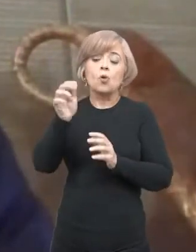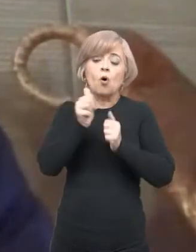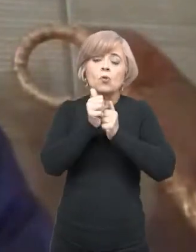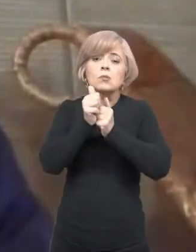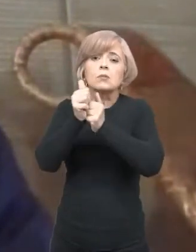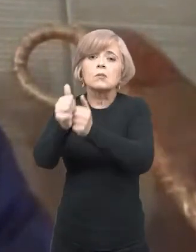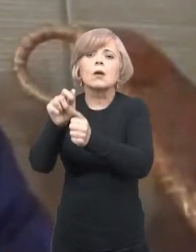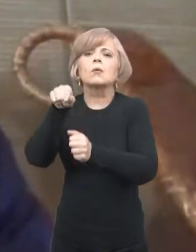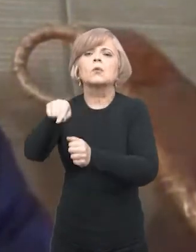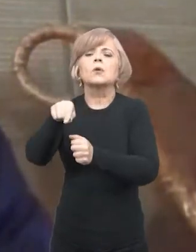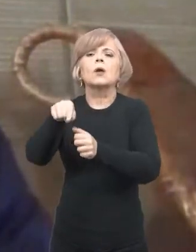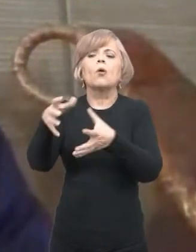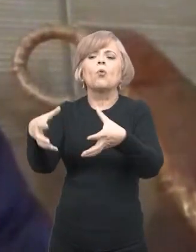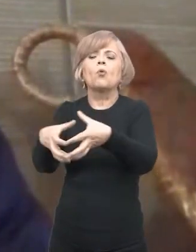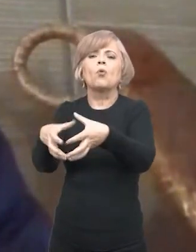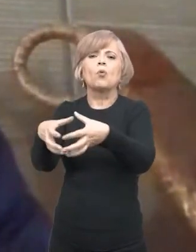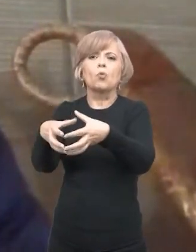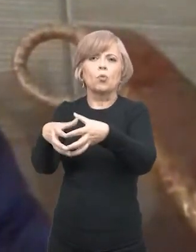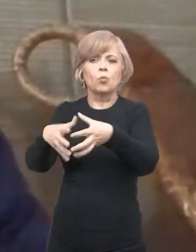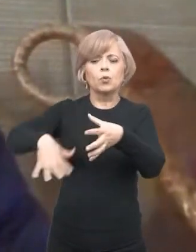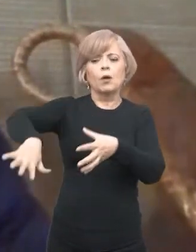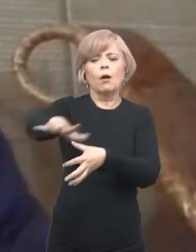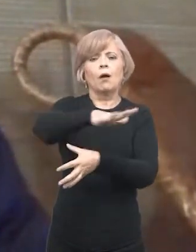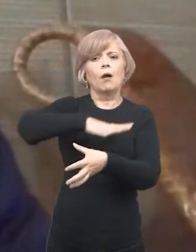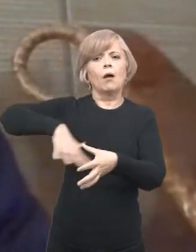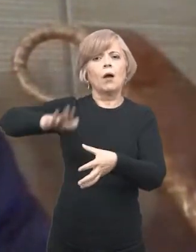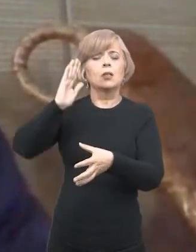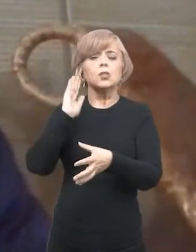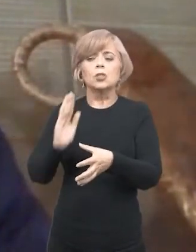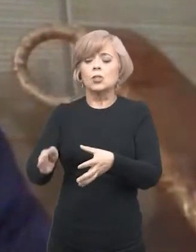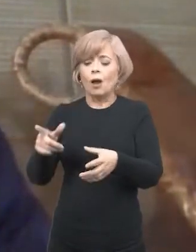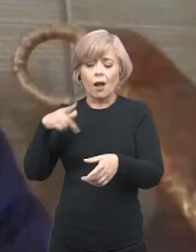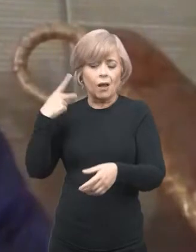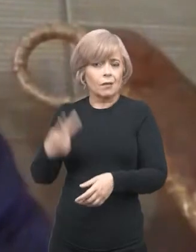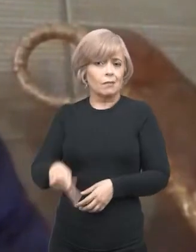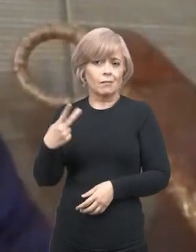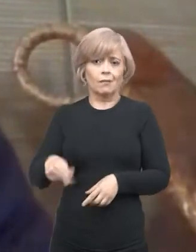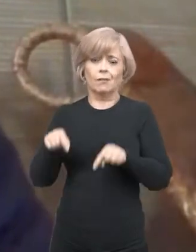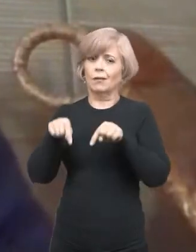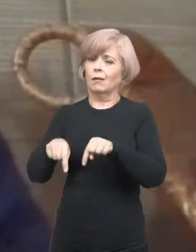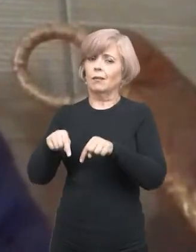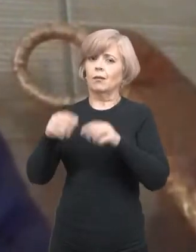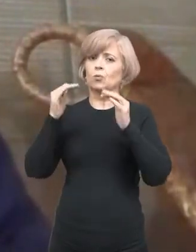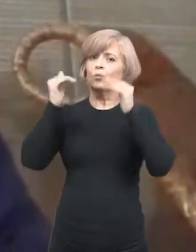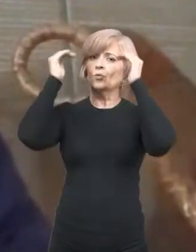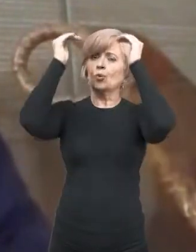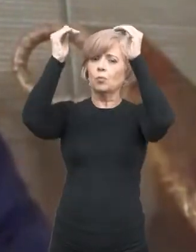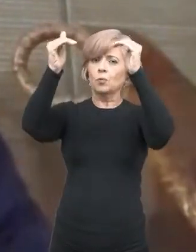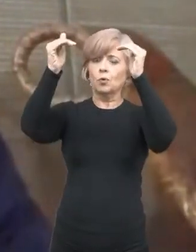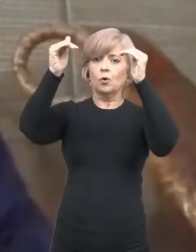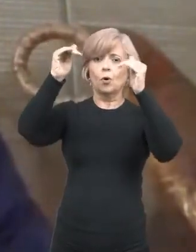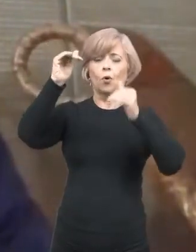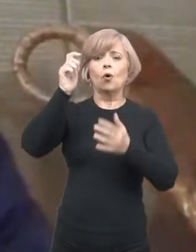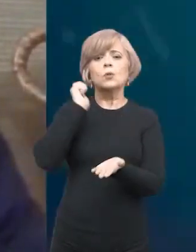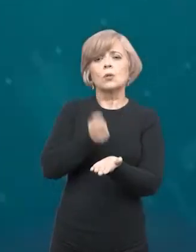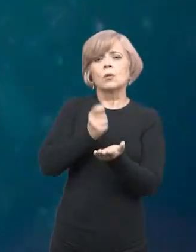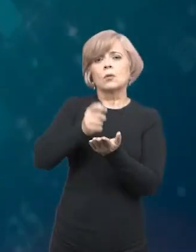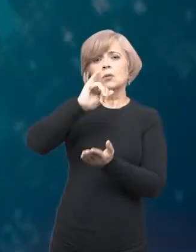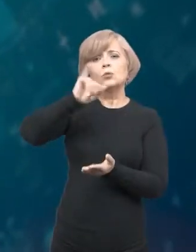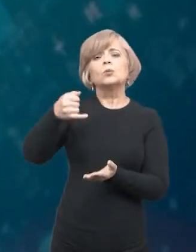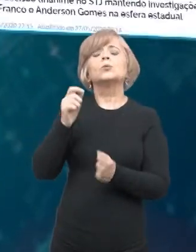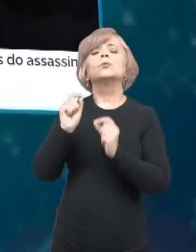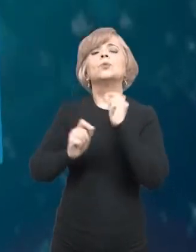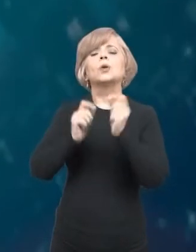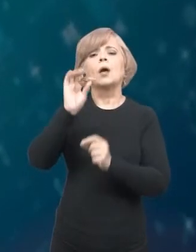do segmento de uma jurisprudência já pautada pelo Superior Tribunal de Justiça,